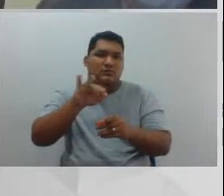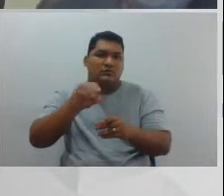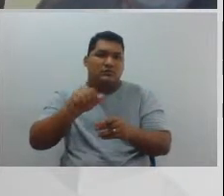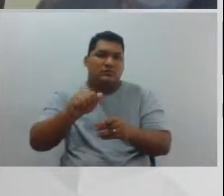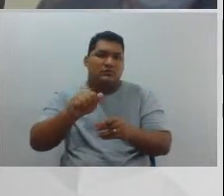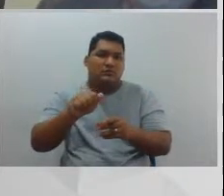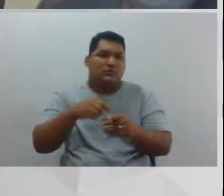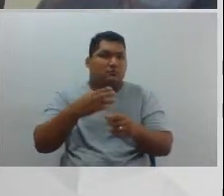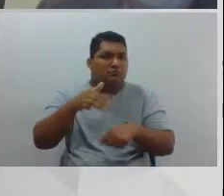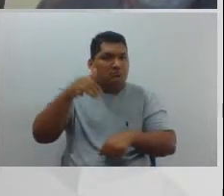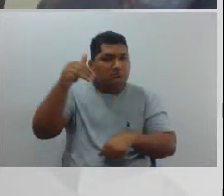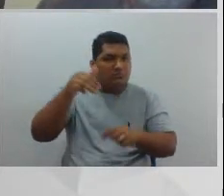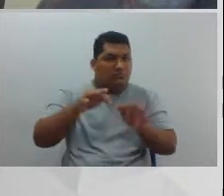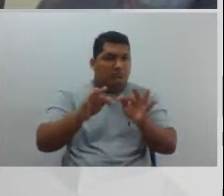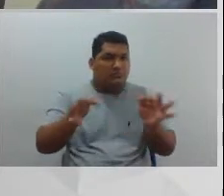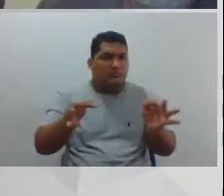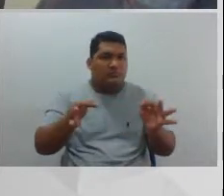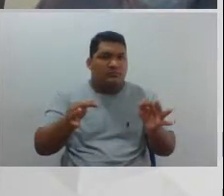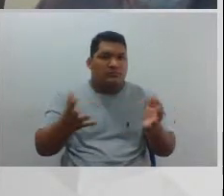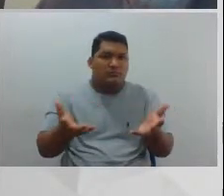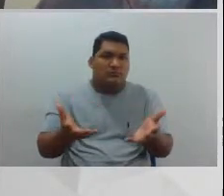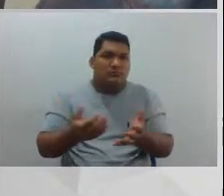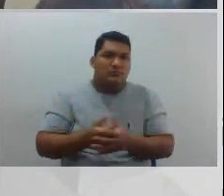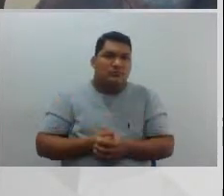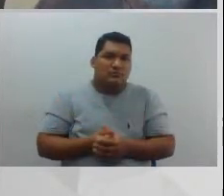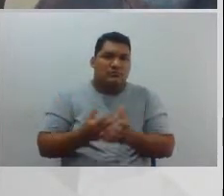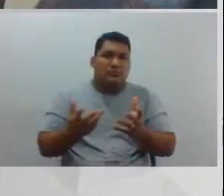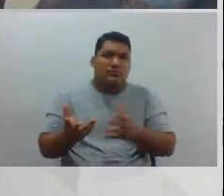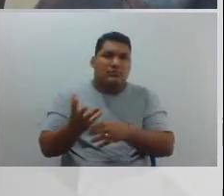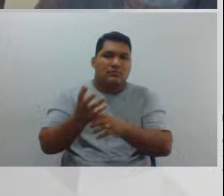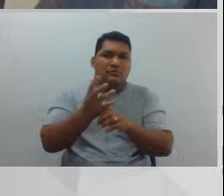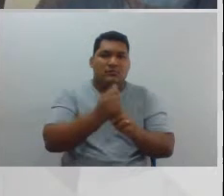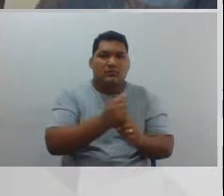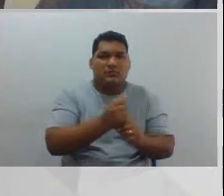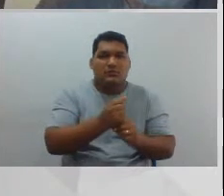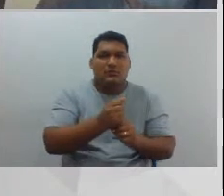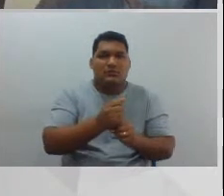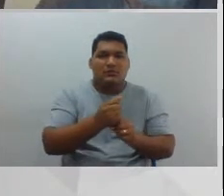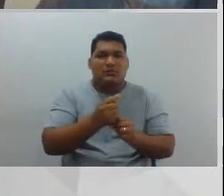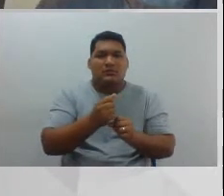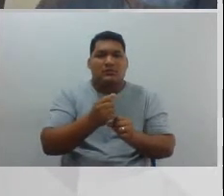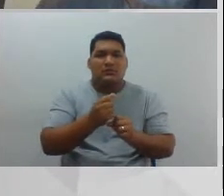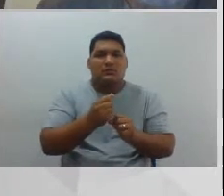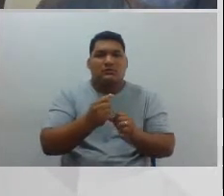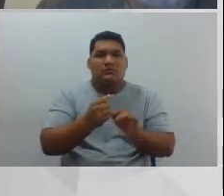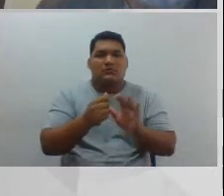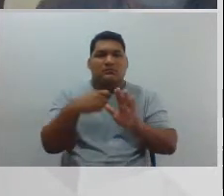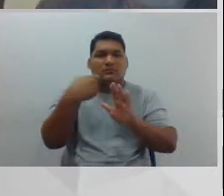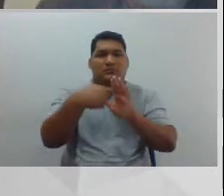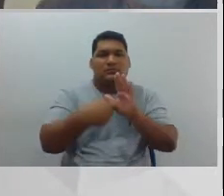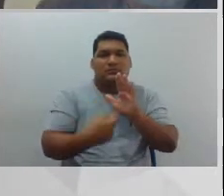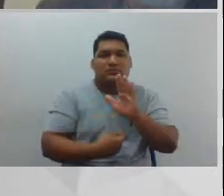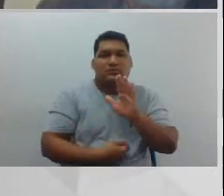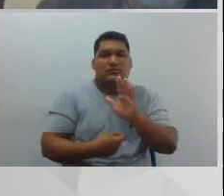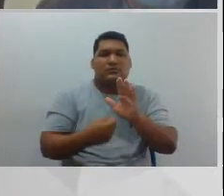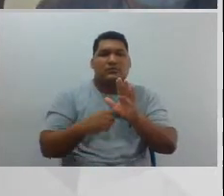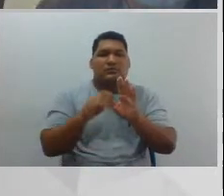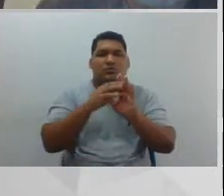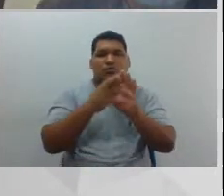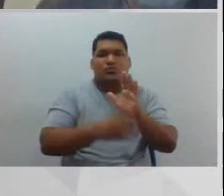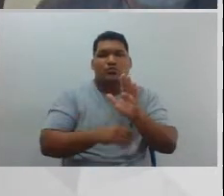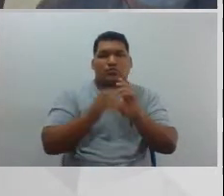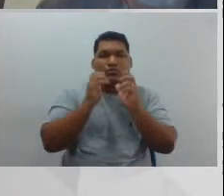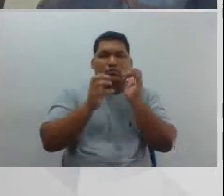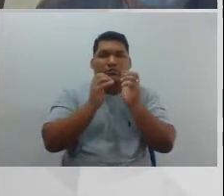tá? Então, simulam os sinais de saída dos outros neurônios, trito, os dendritos,